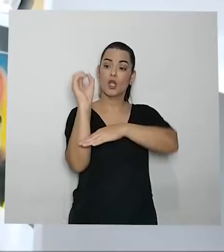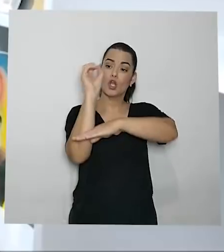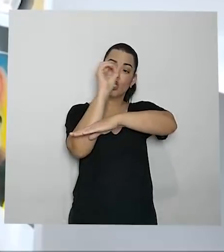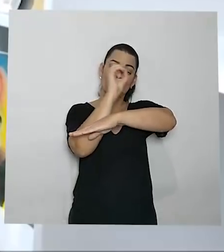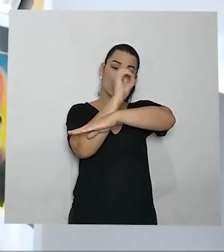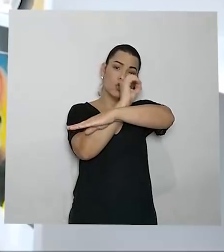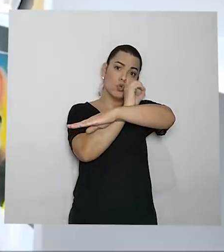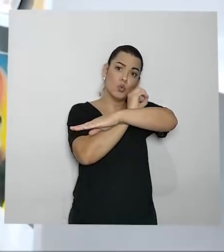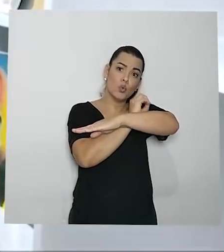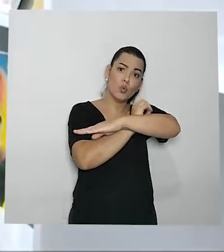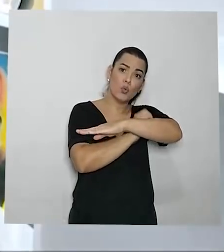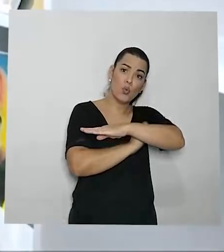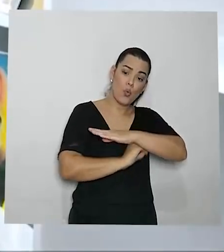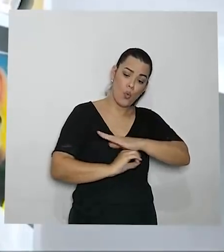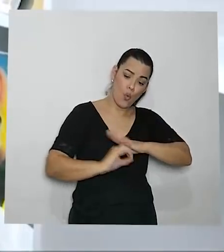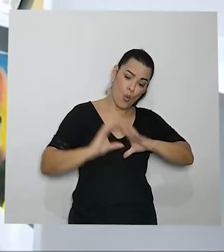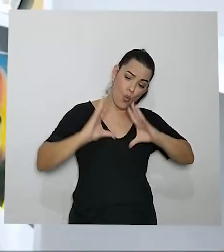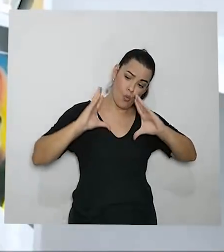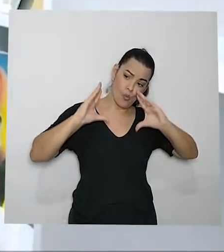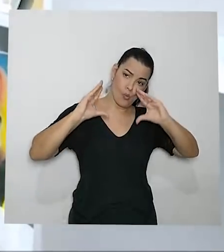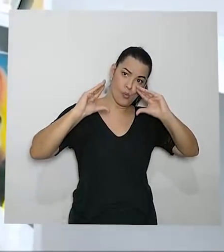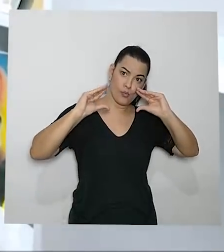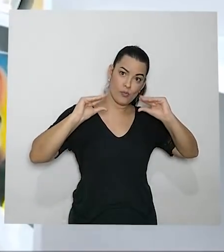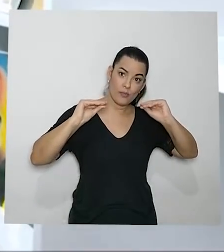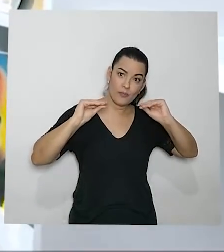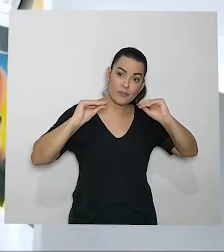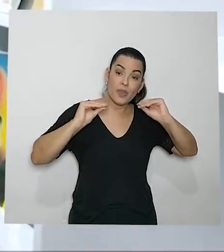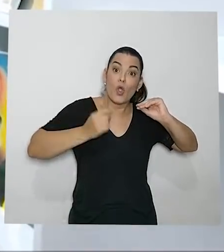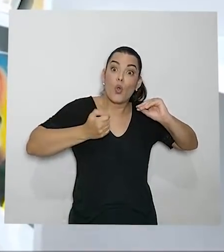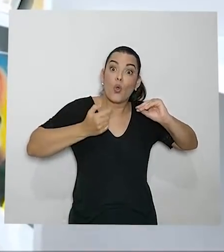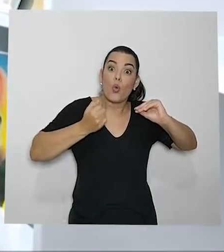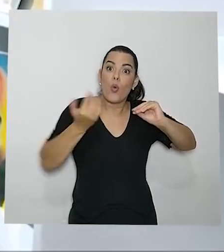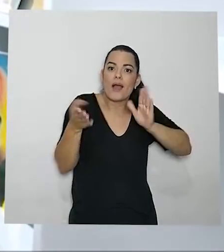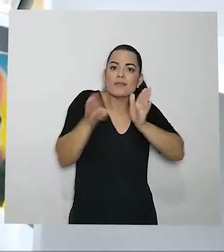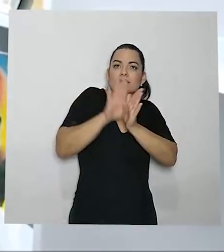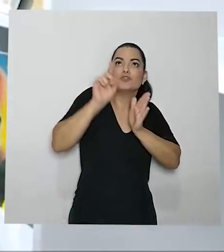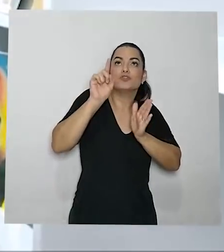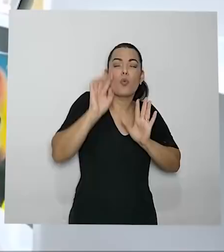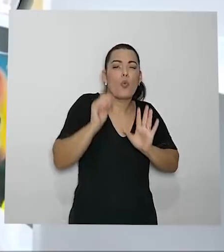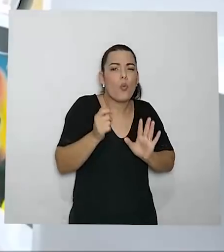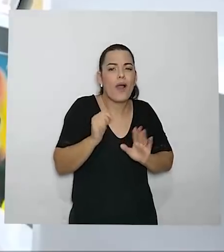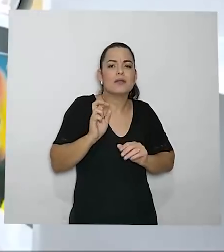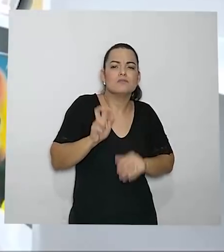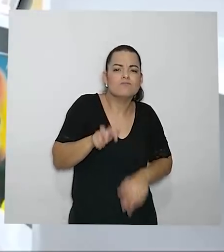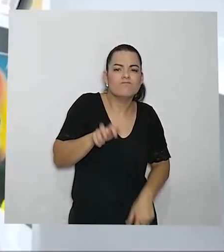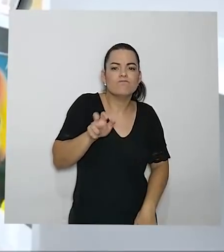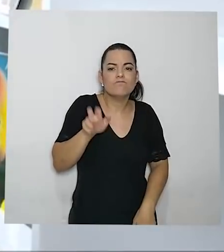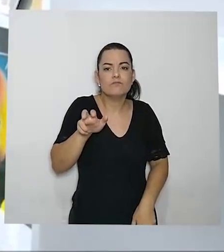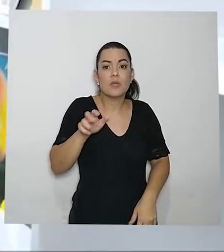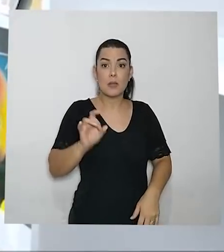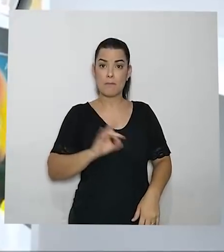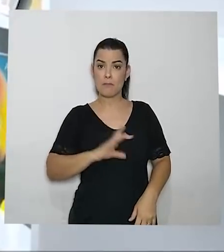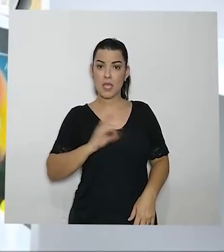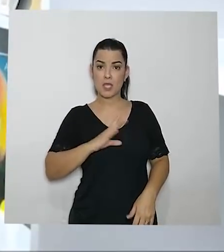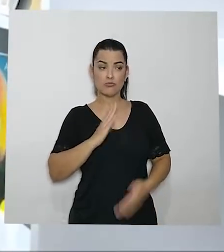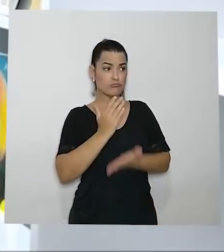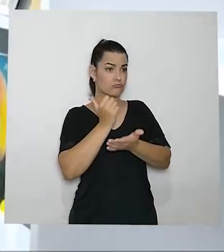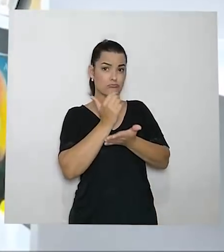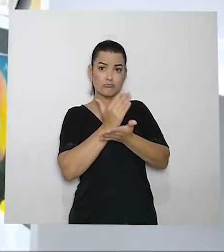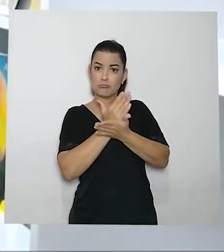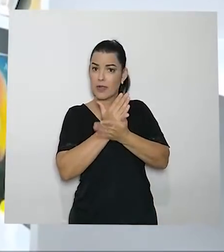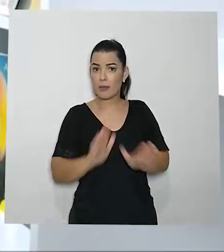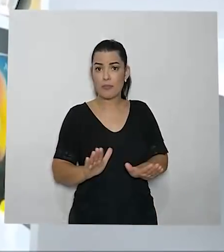Escureceu e ele estava quase lá em cima. Já não tinha medo, só fome. Mas